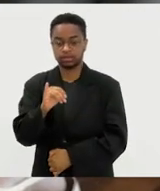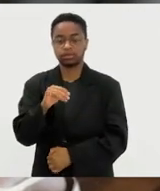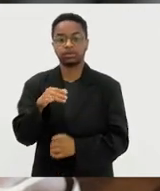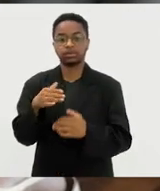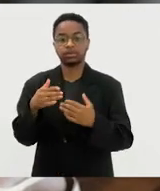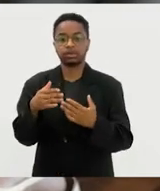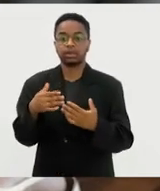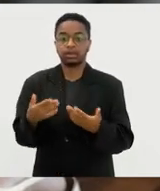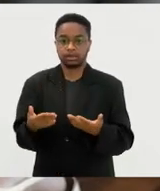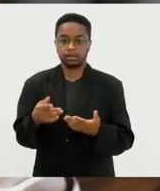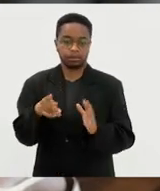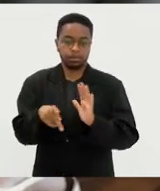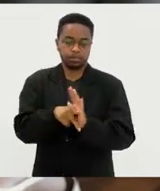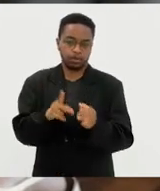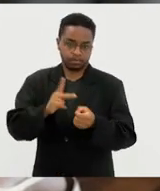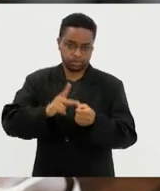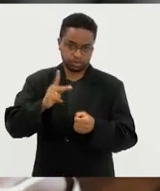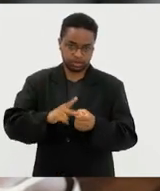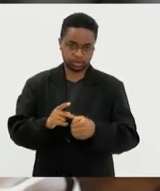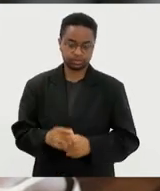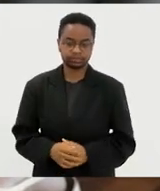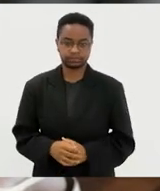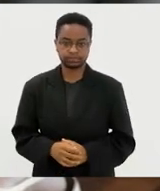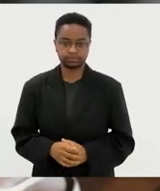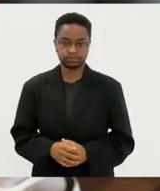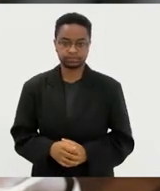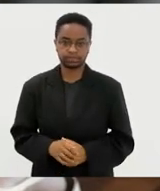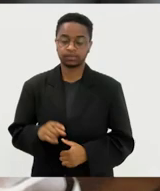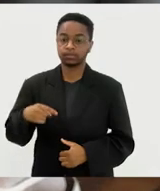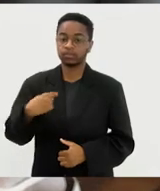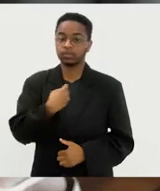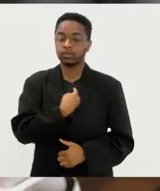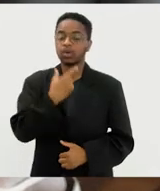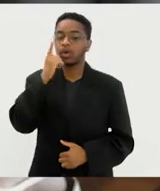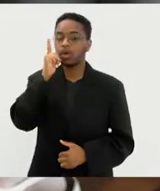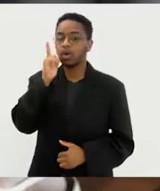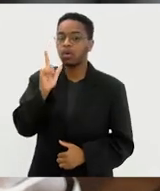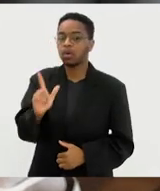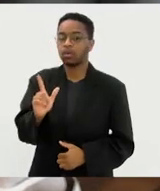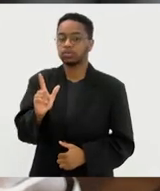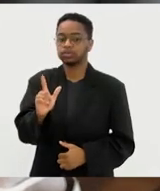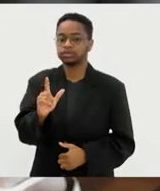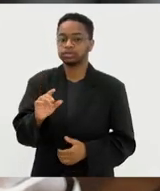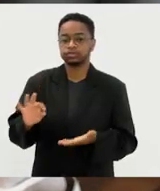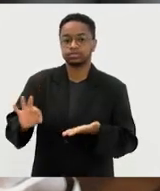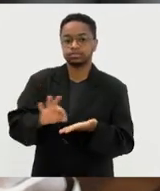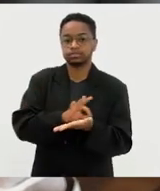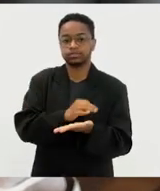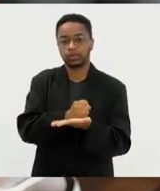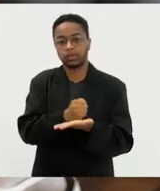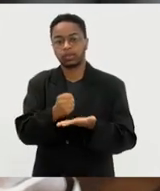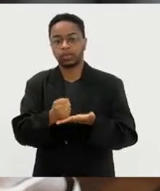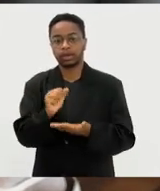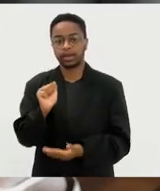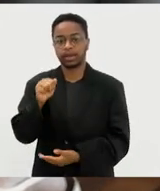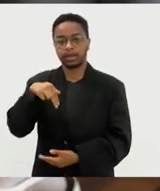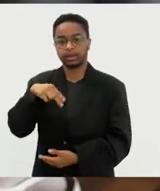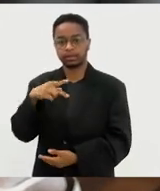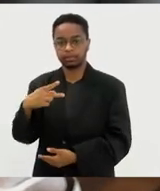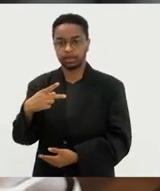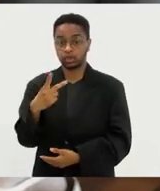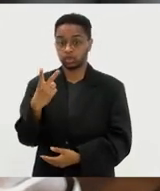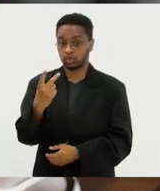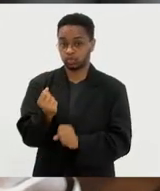a CPI é da Petrobras. Da Petrobras. A gente conseguiu assinar o convênio com a ANP por 2 anos para